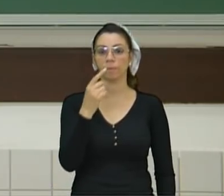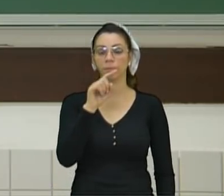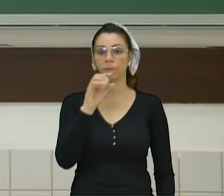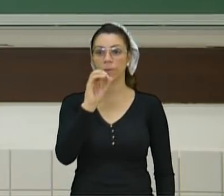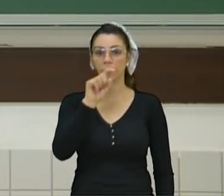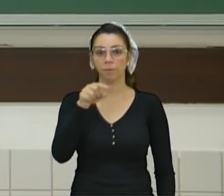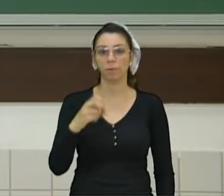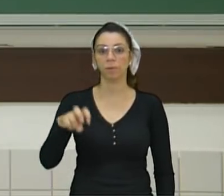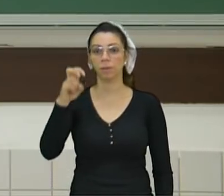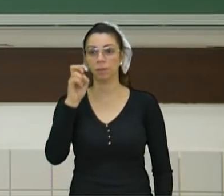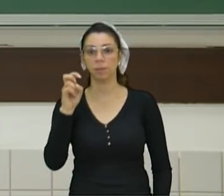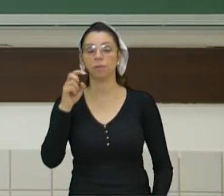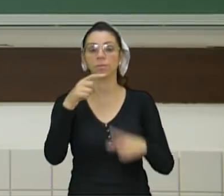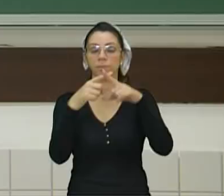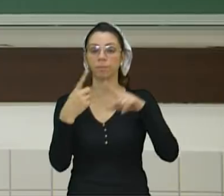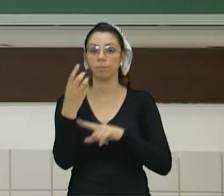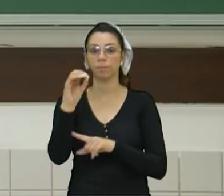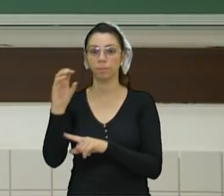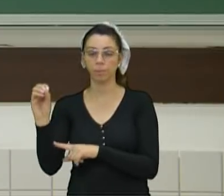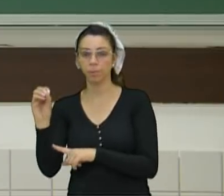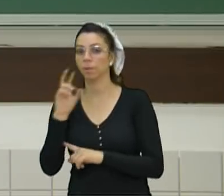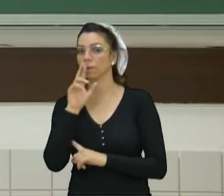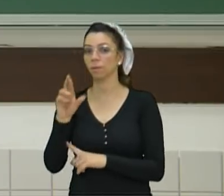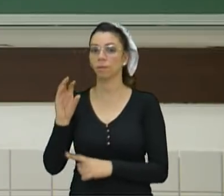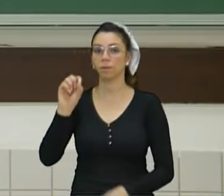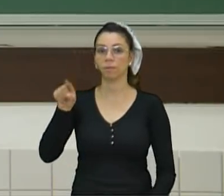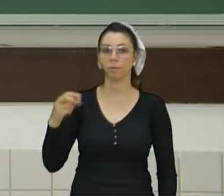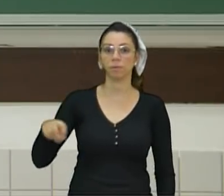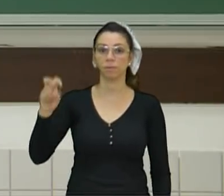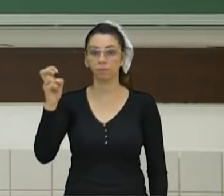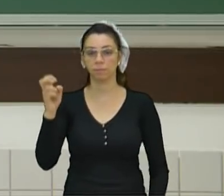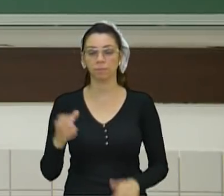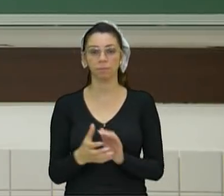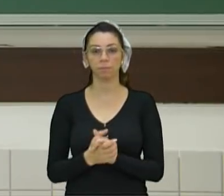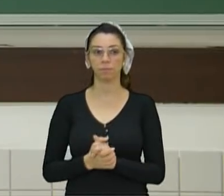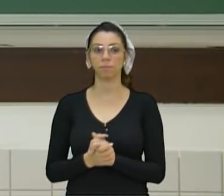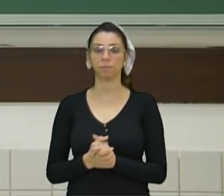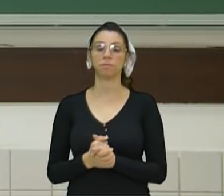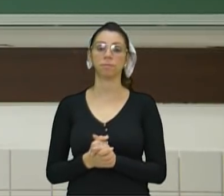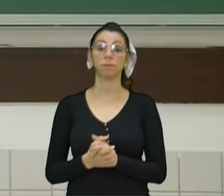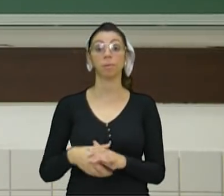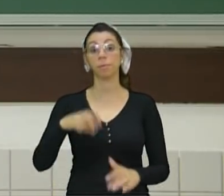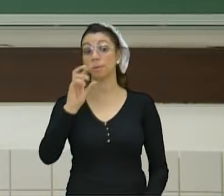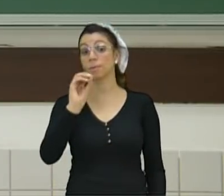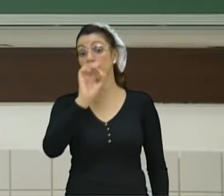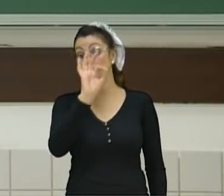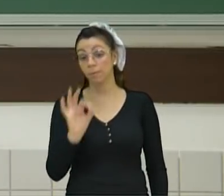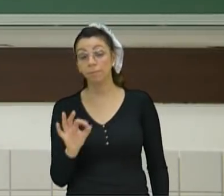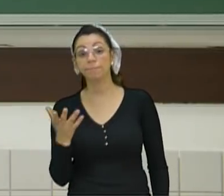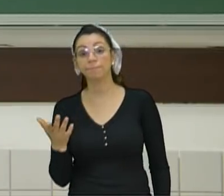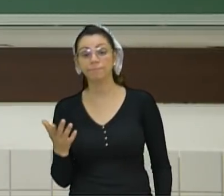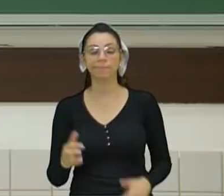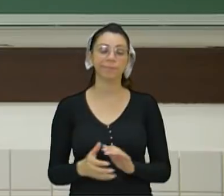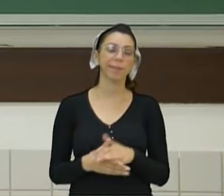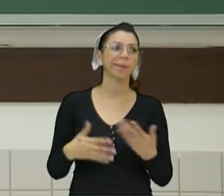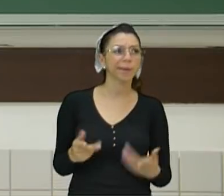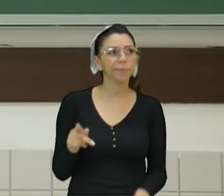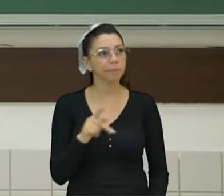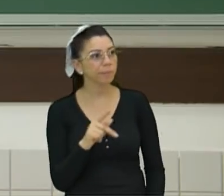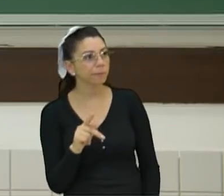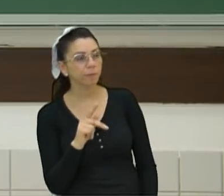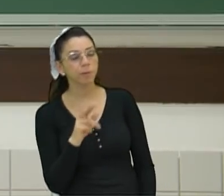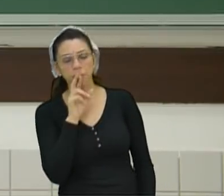probabilidade aqui da segunda estrela retirada ser amarela é 50%. Ah, professora, eu resolvi de outra forma. Tem